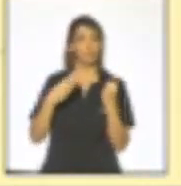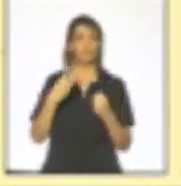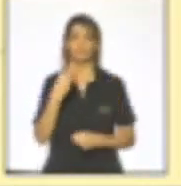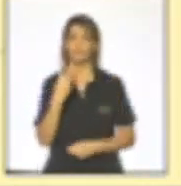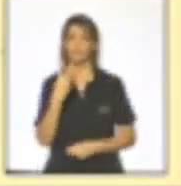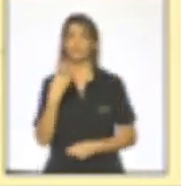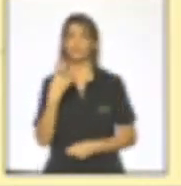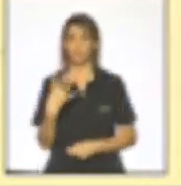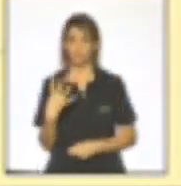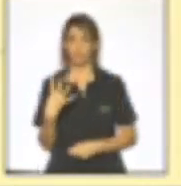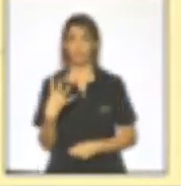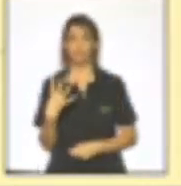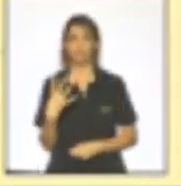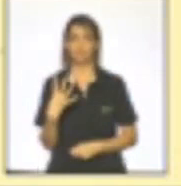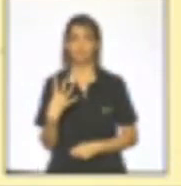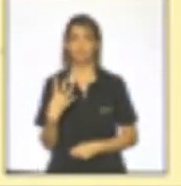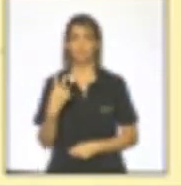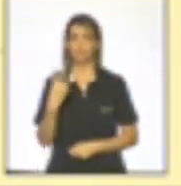24.